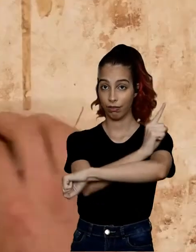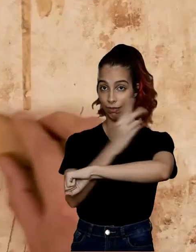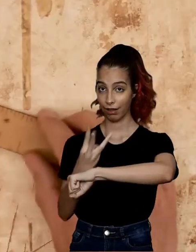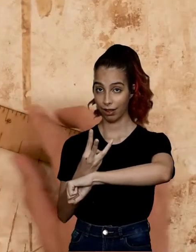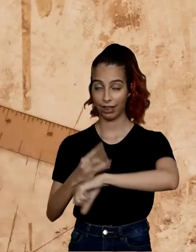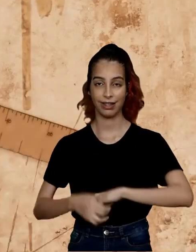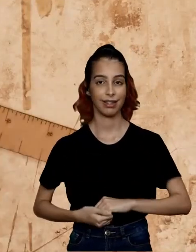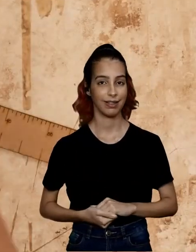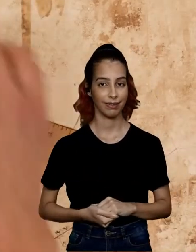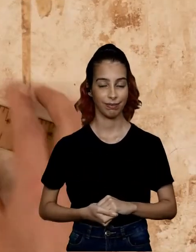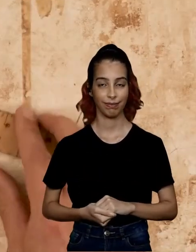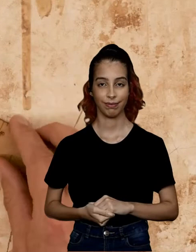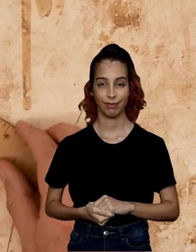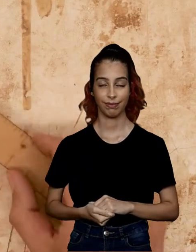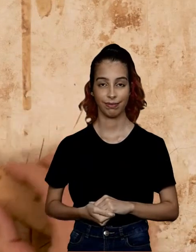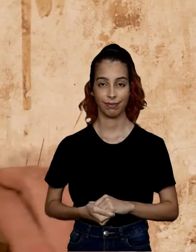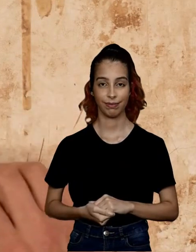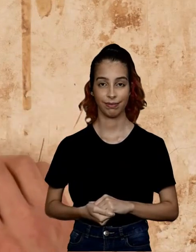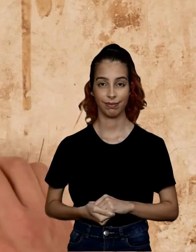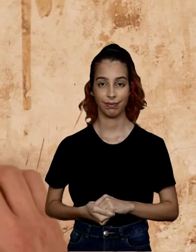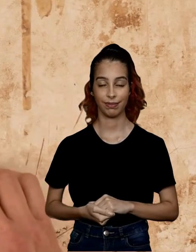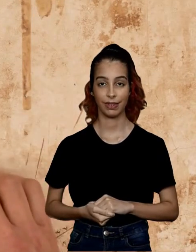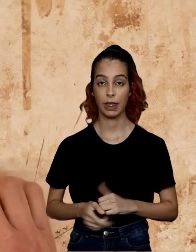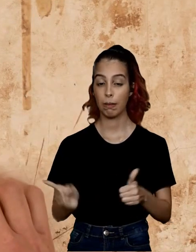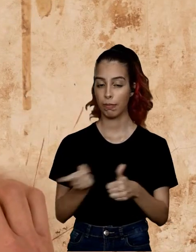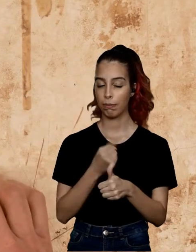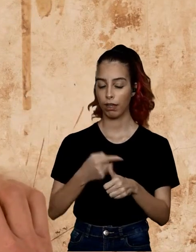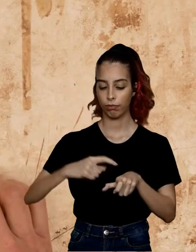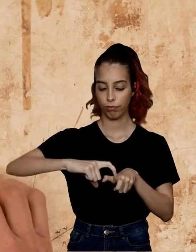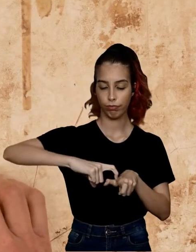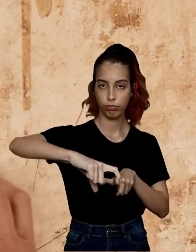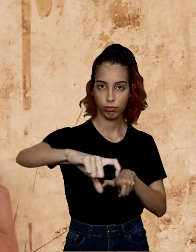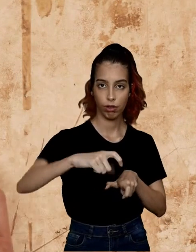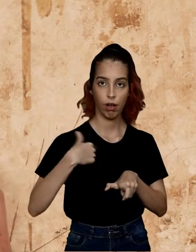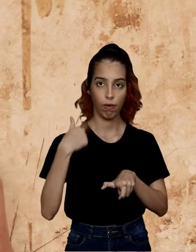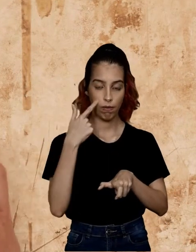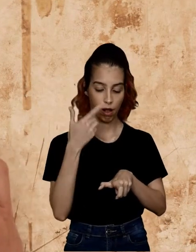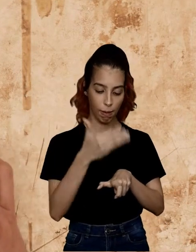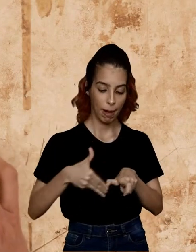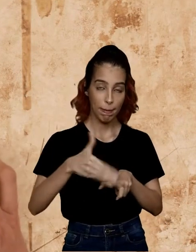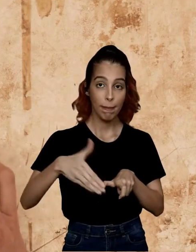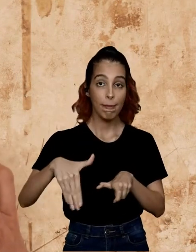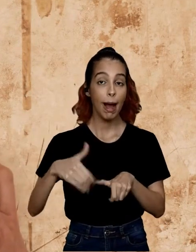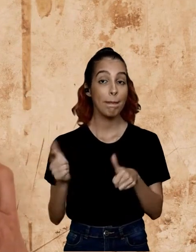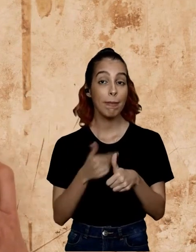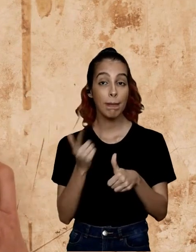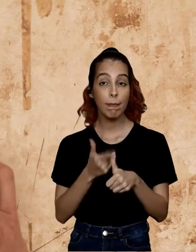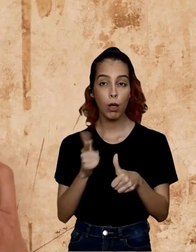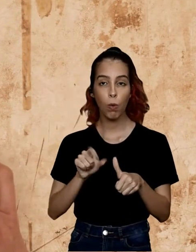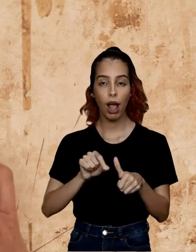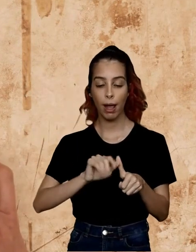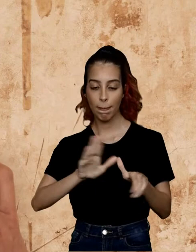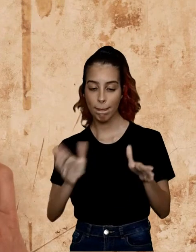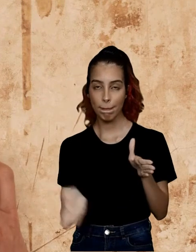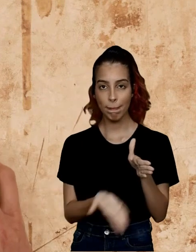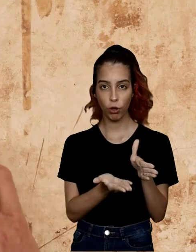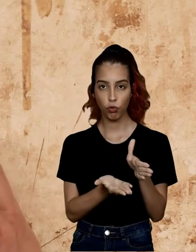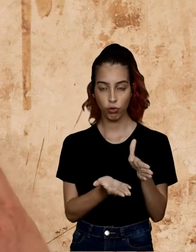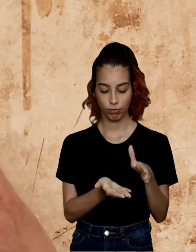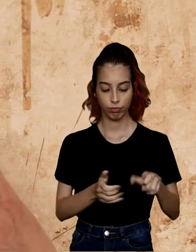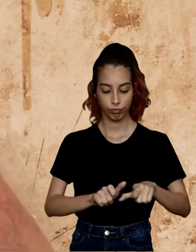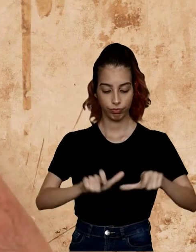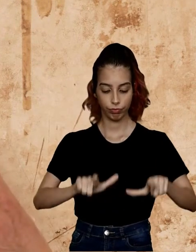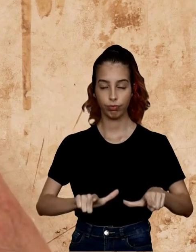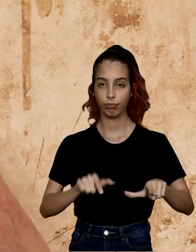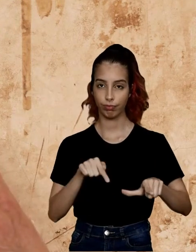3. Primeira, vou cortar as peças que vão ser os meus fundos. Então, a gente já tem essa